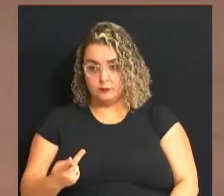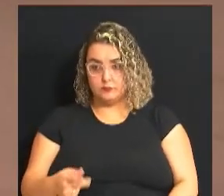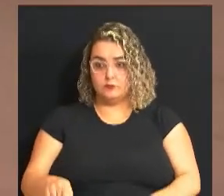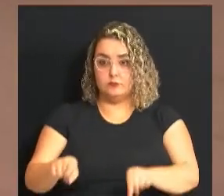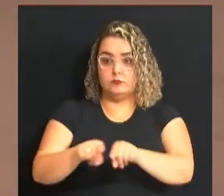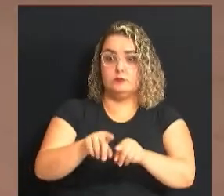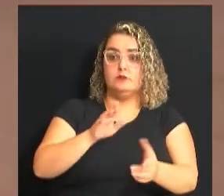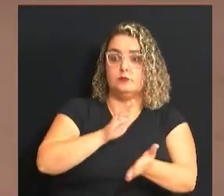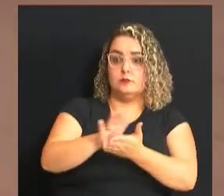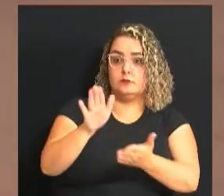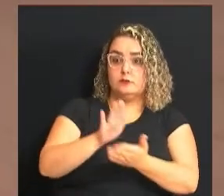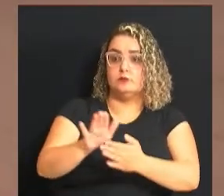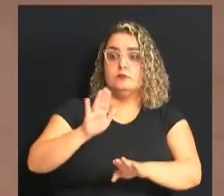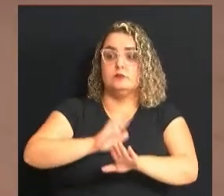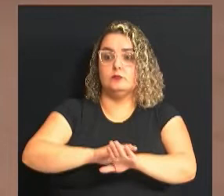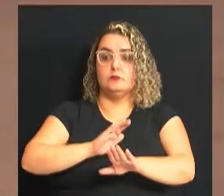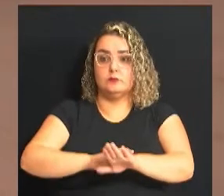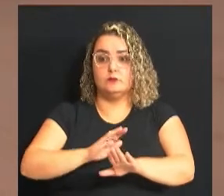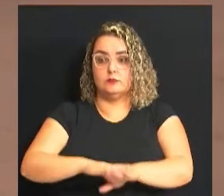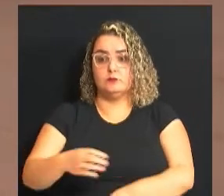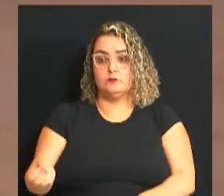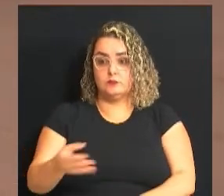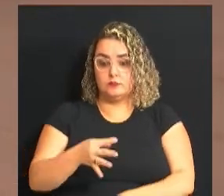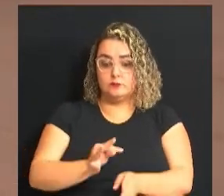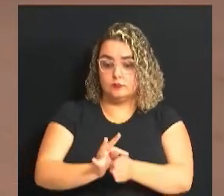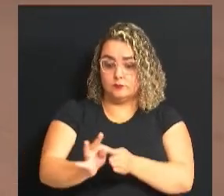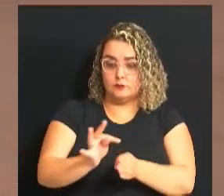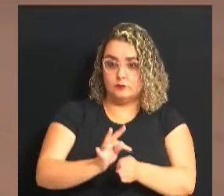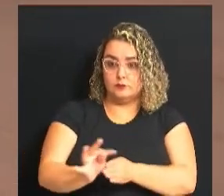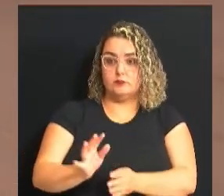de funcionamento do novo Conselho Tutelar,